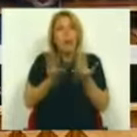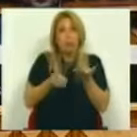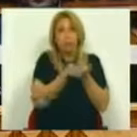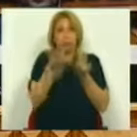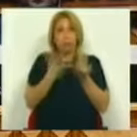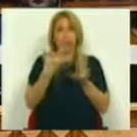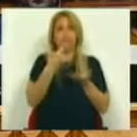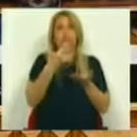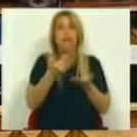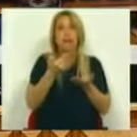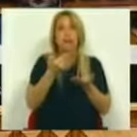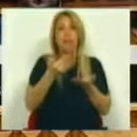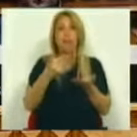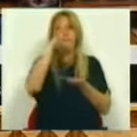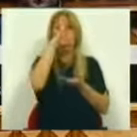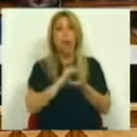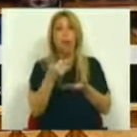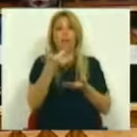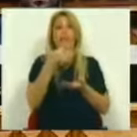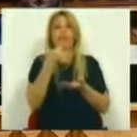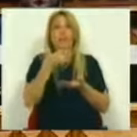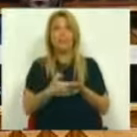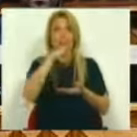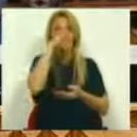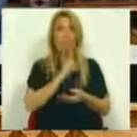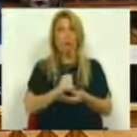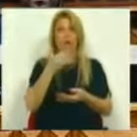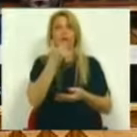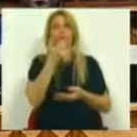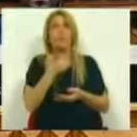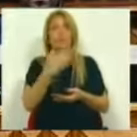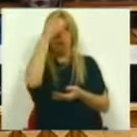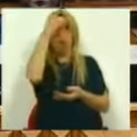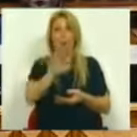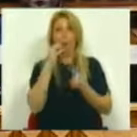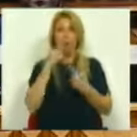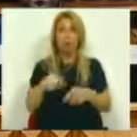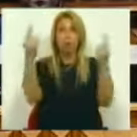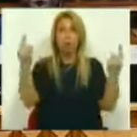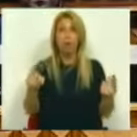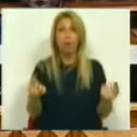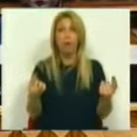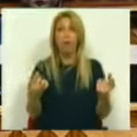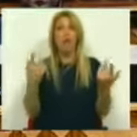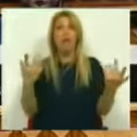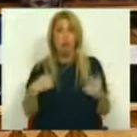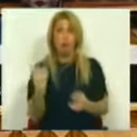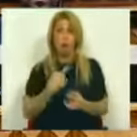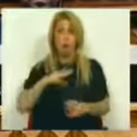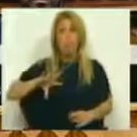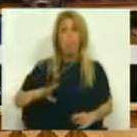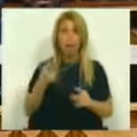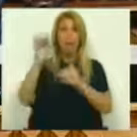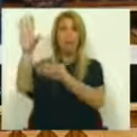com 27 governos e com 27 opiniões públicas. E nós, um país que se financia hoje com